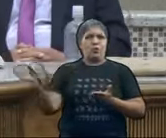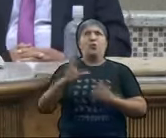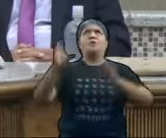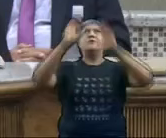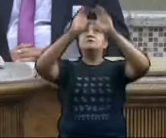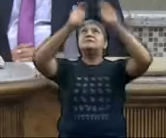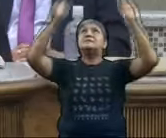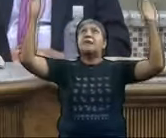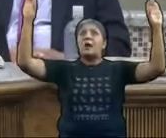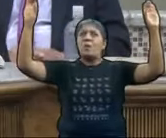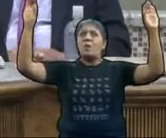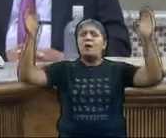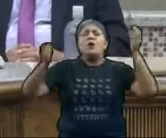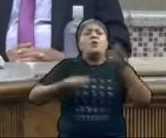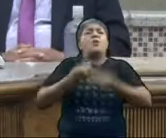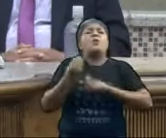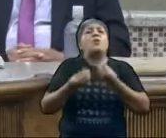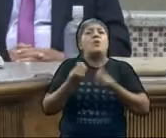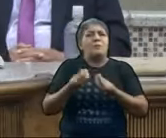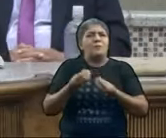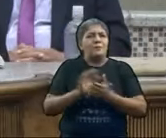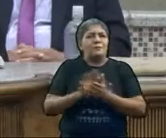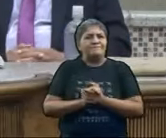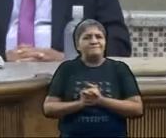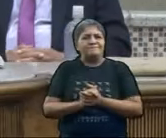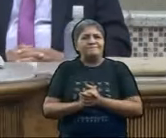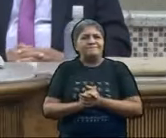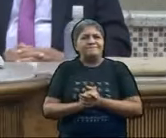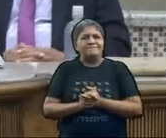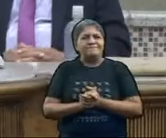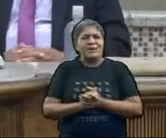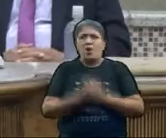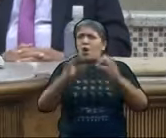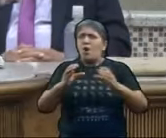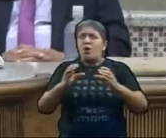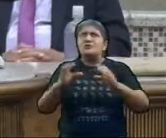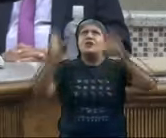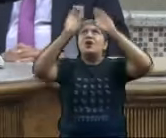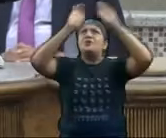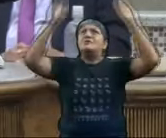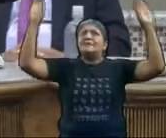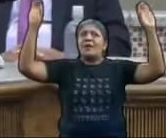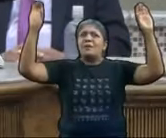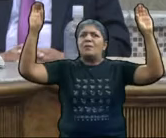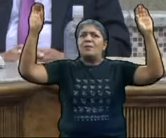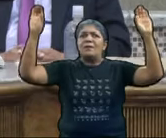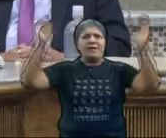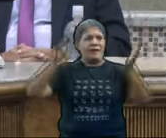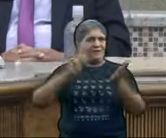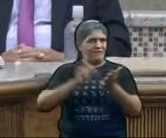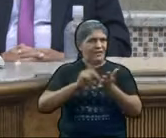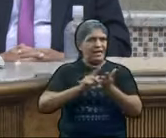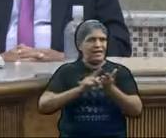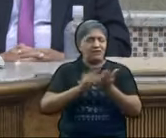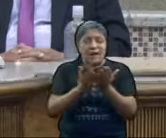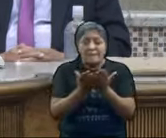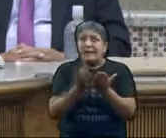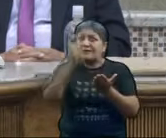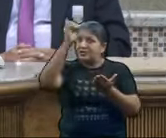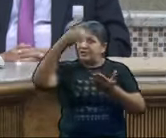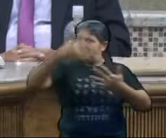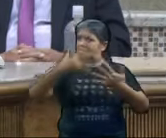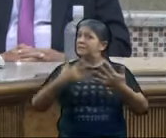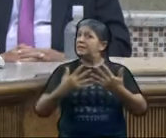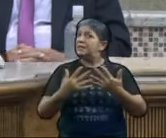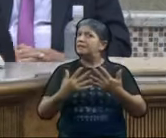céus, ele está instalado, mas nós sabemos que ele é real. A Bíblia Sagrada, mais